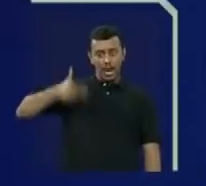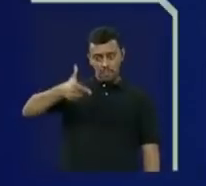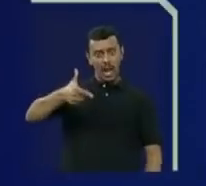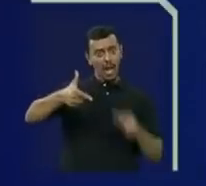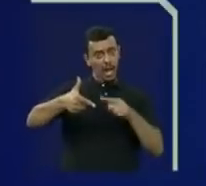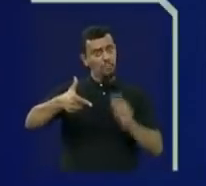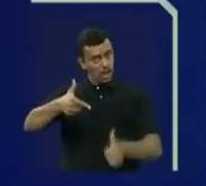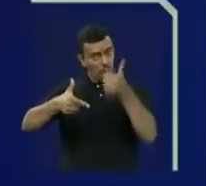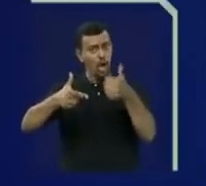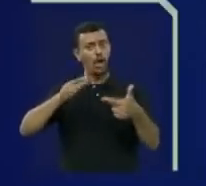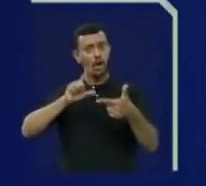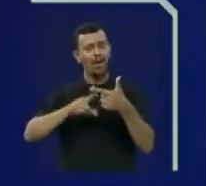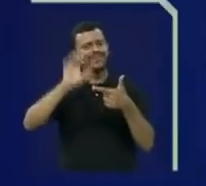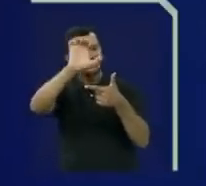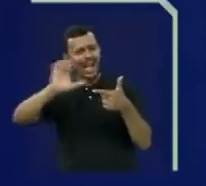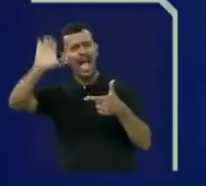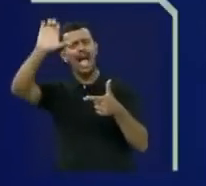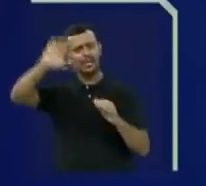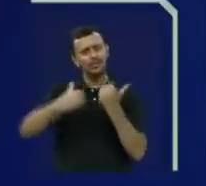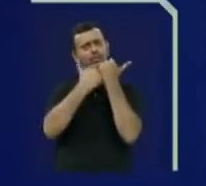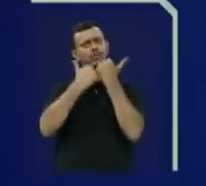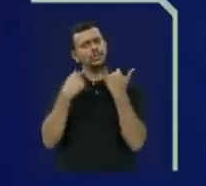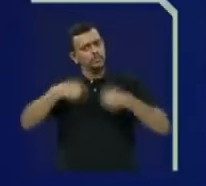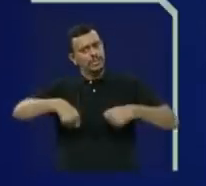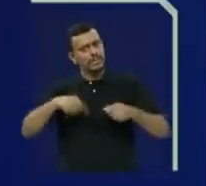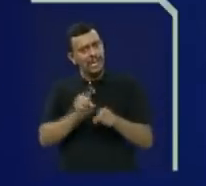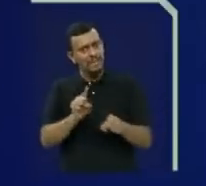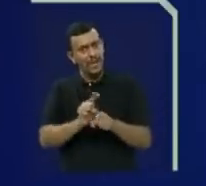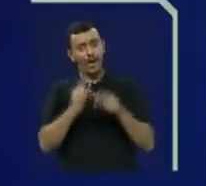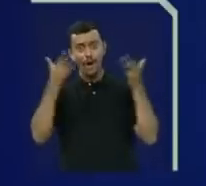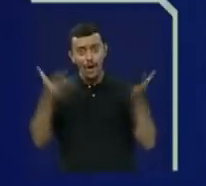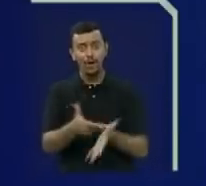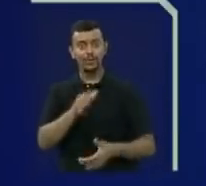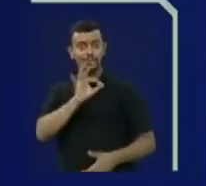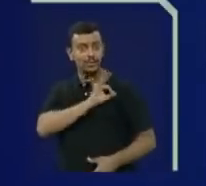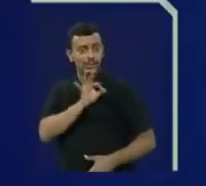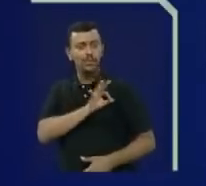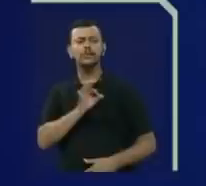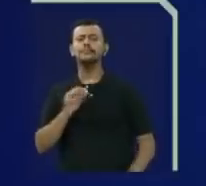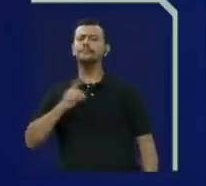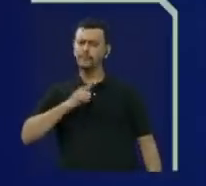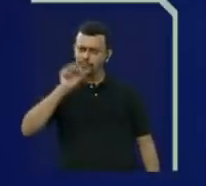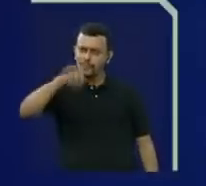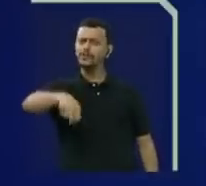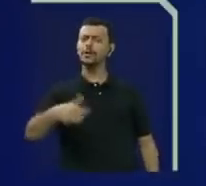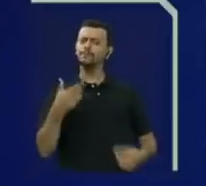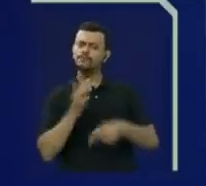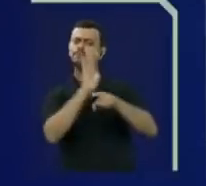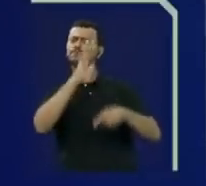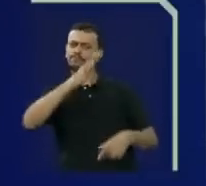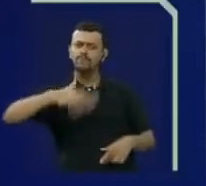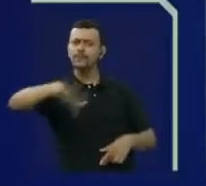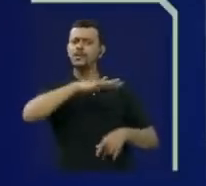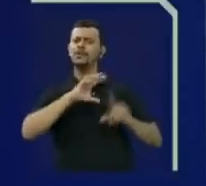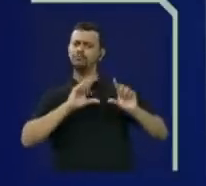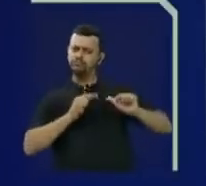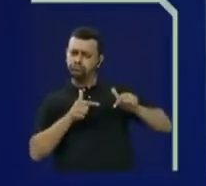ter o respaldo do Estado e, sobretudo, os nossos policiais têm, sim, que contribuir e